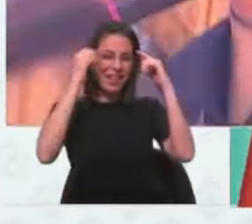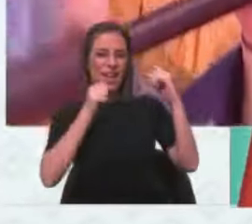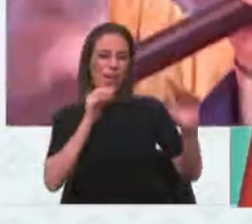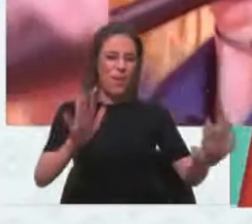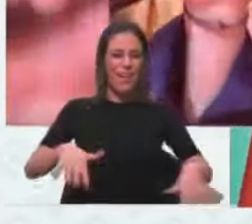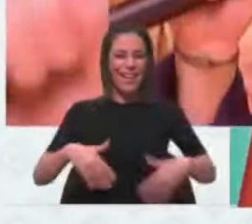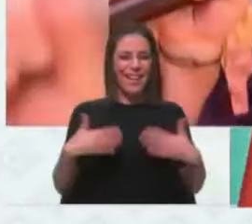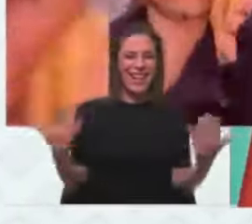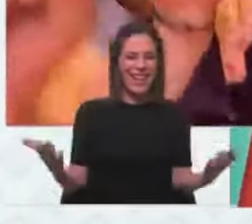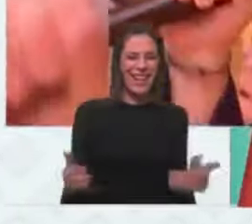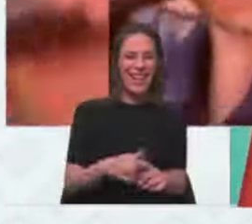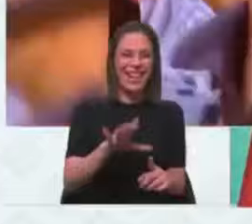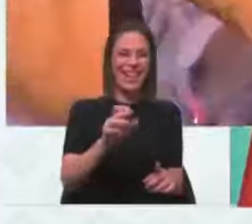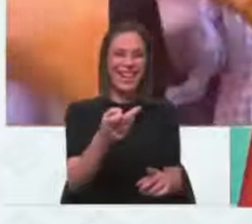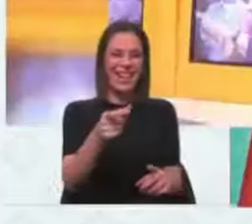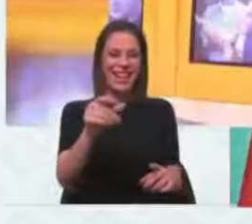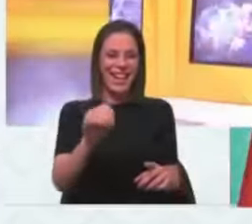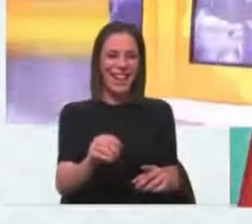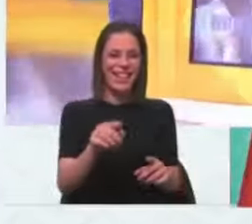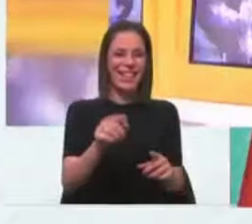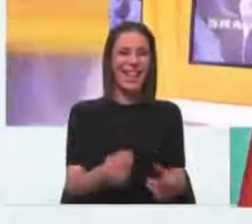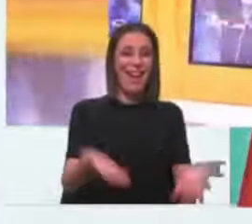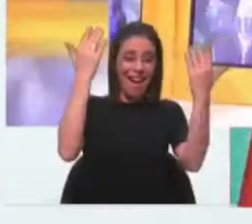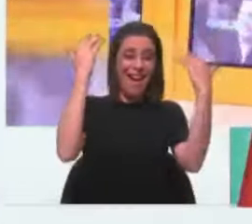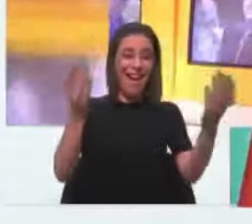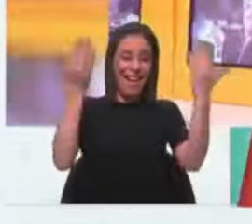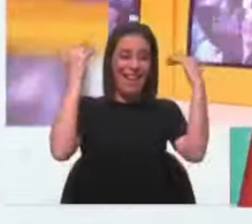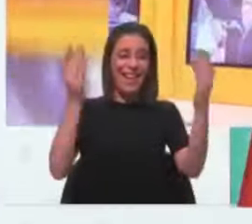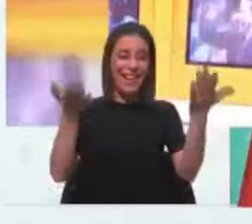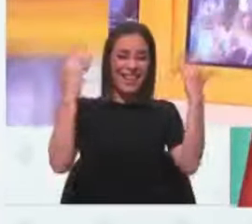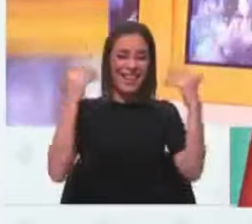Olha o Carlos Bruno que chega!